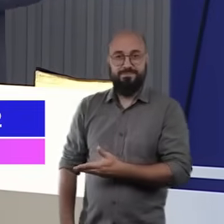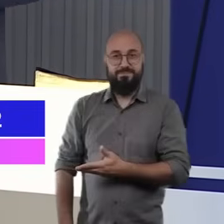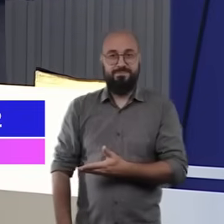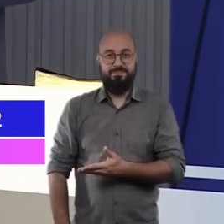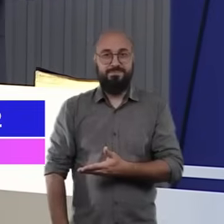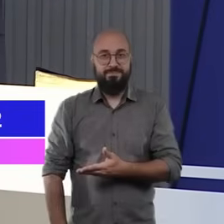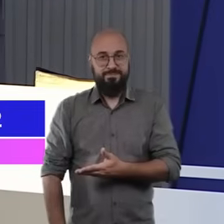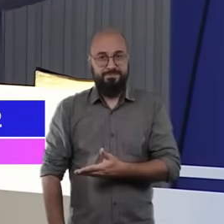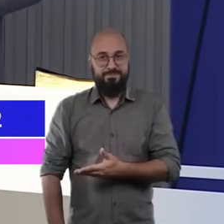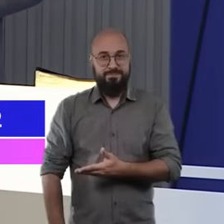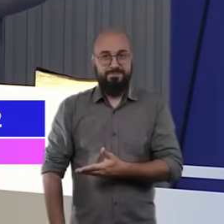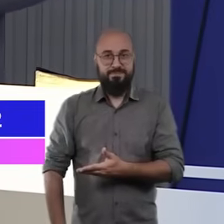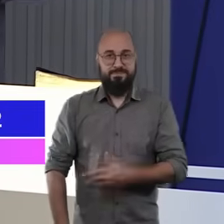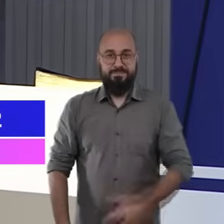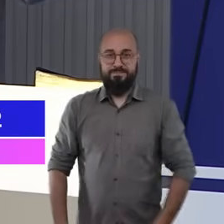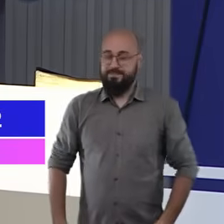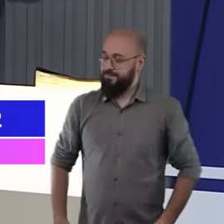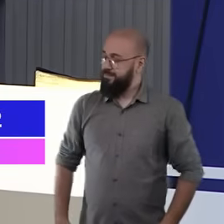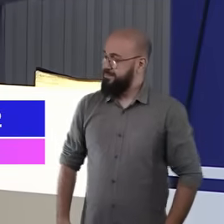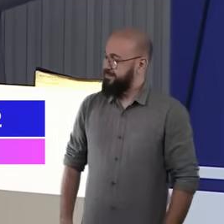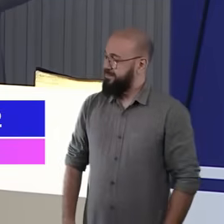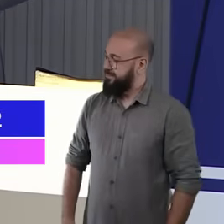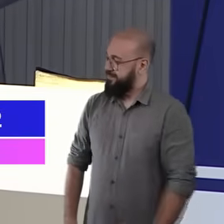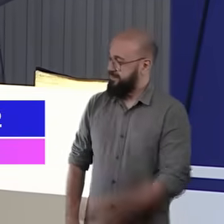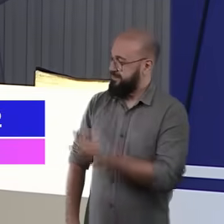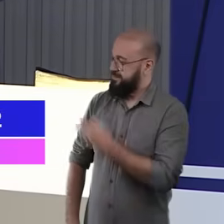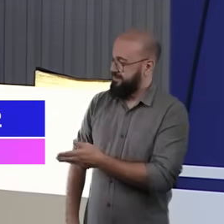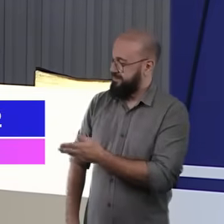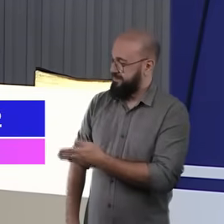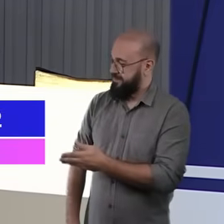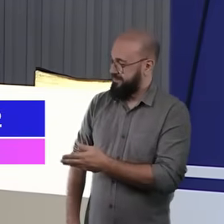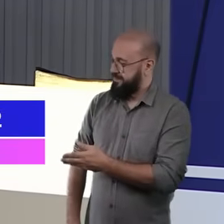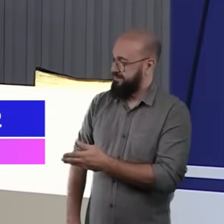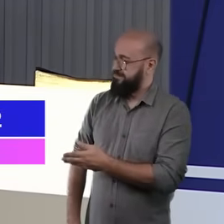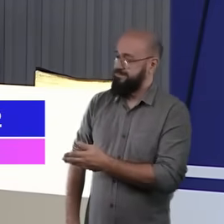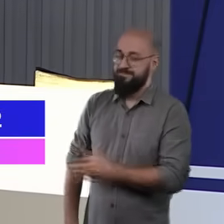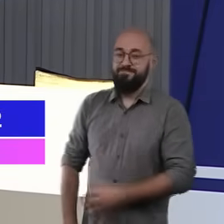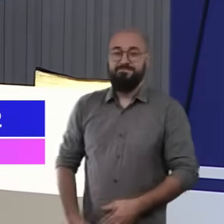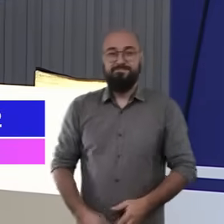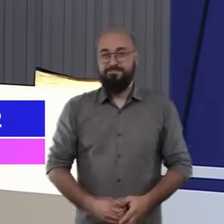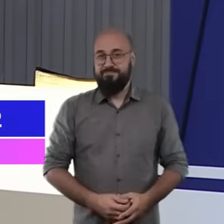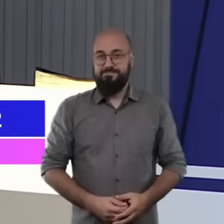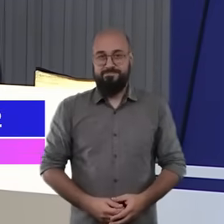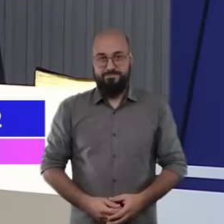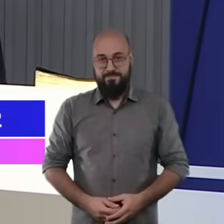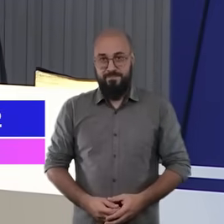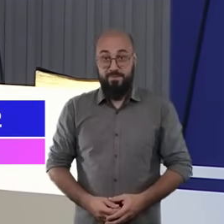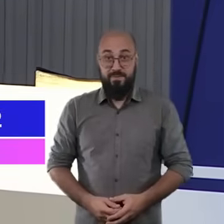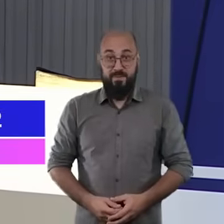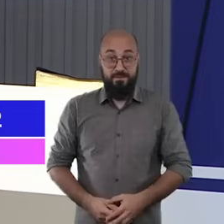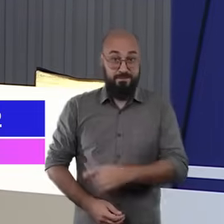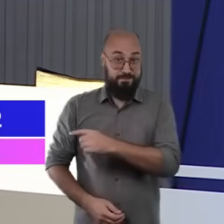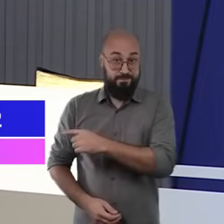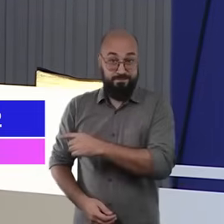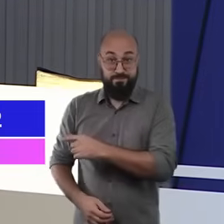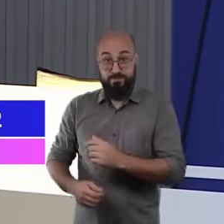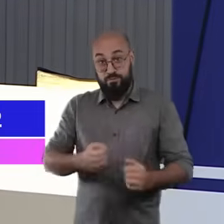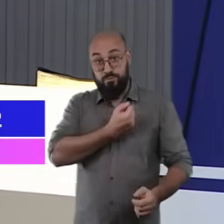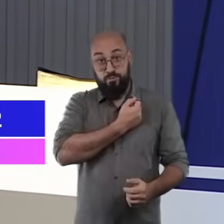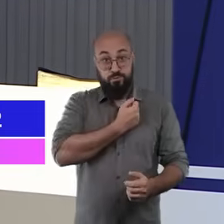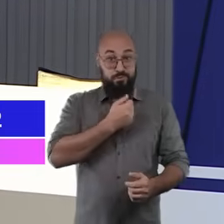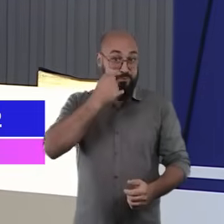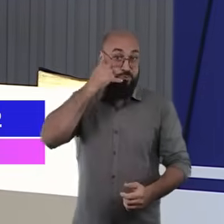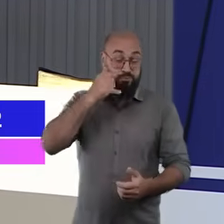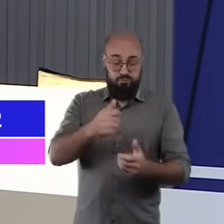0062. Vou repetir, 12 982 00 0062. Você colocando esse número aí no